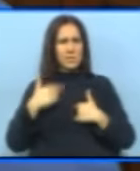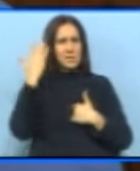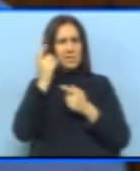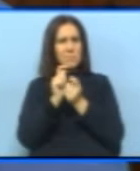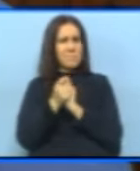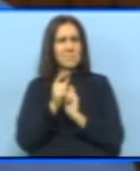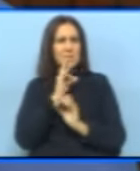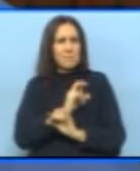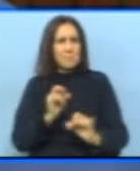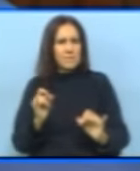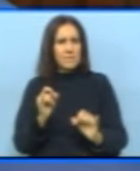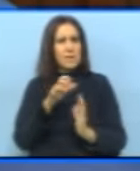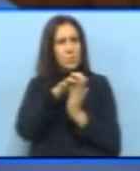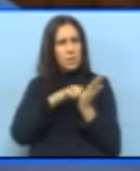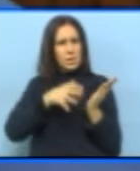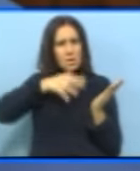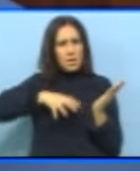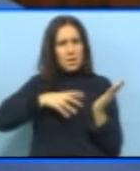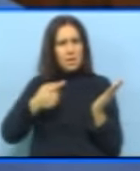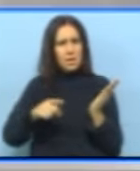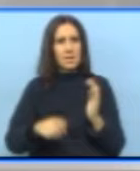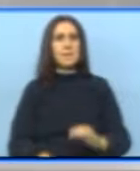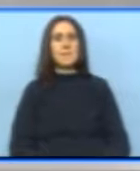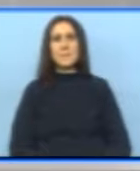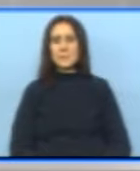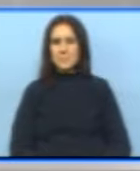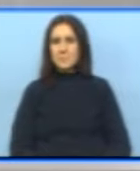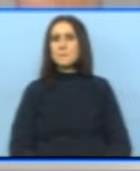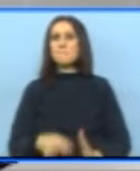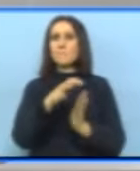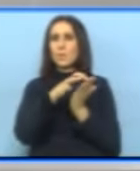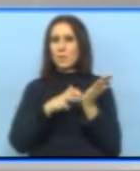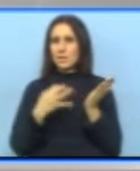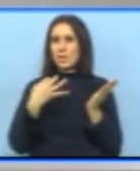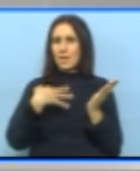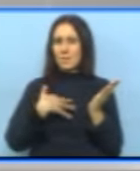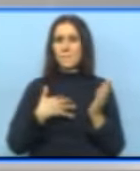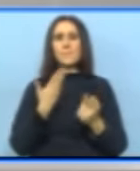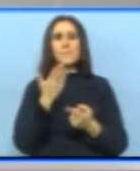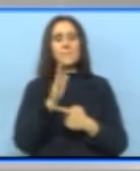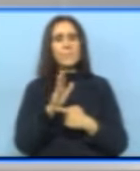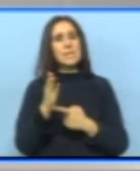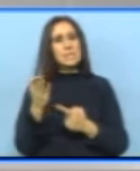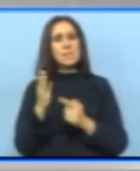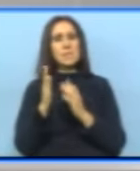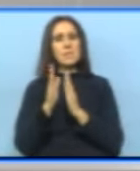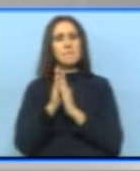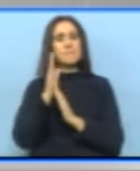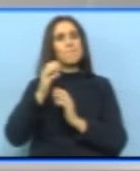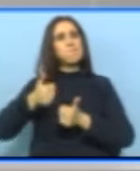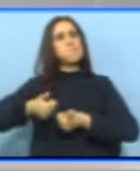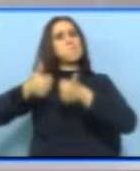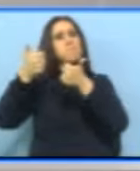código? O texto dá muitas linhas, principalmente substituindo a tal ideia de santidade, que ainda